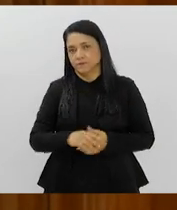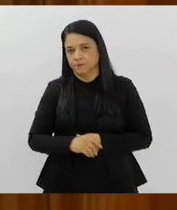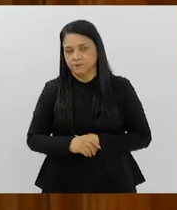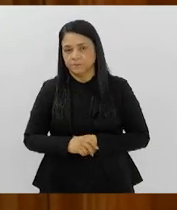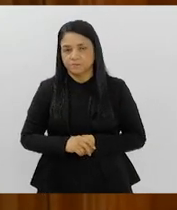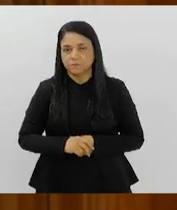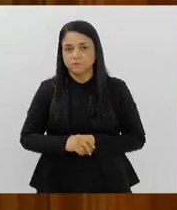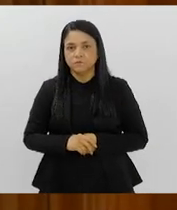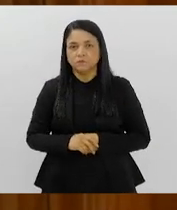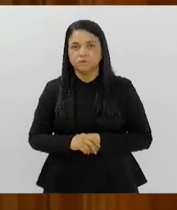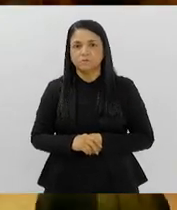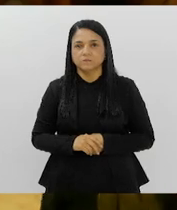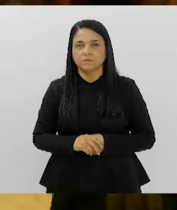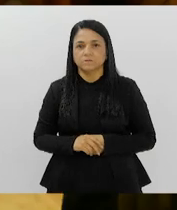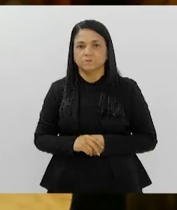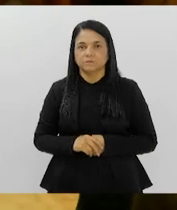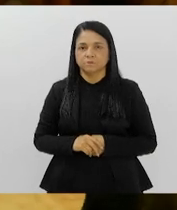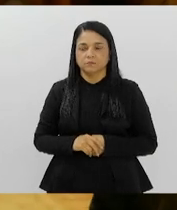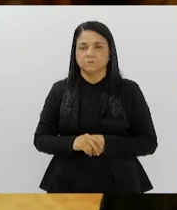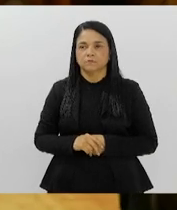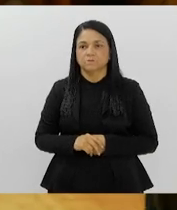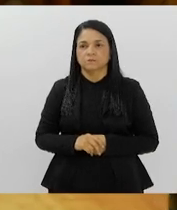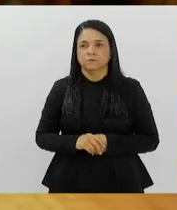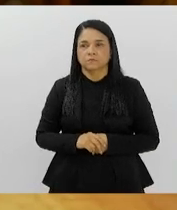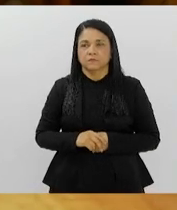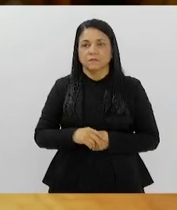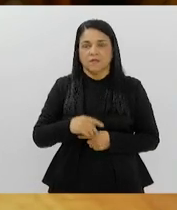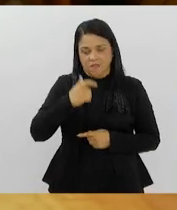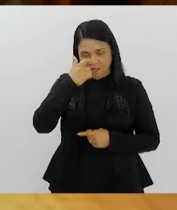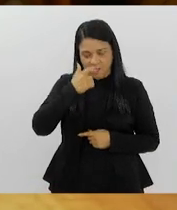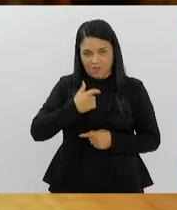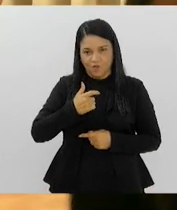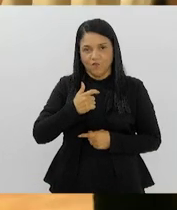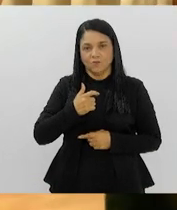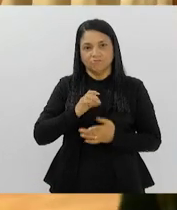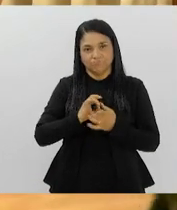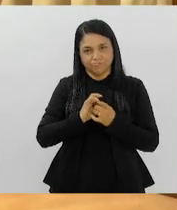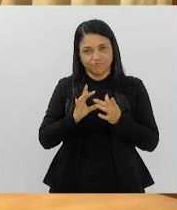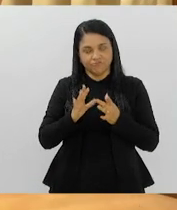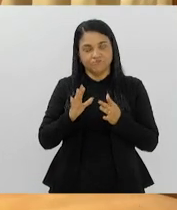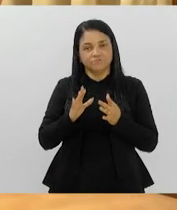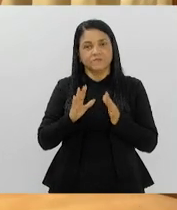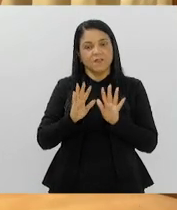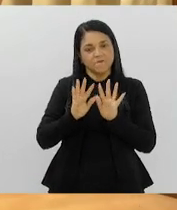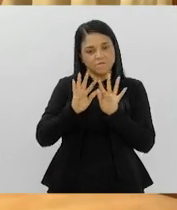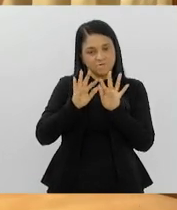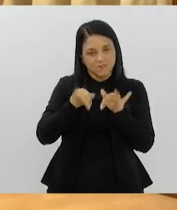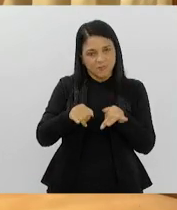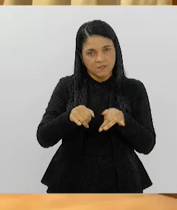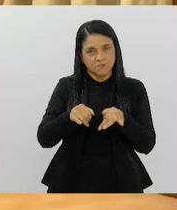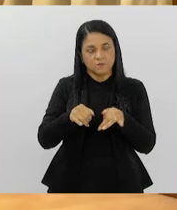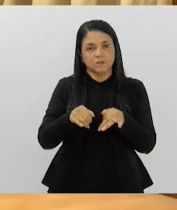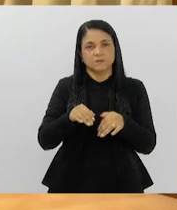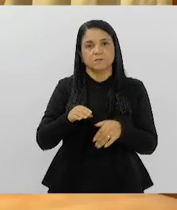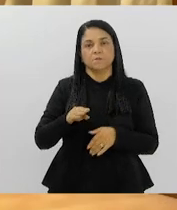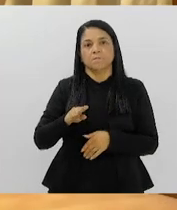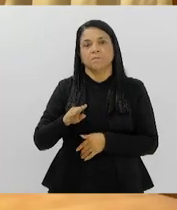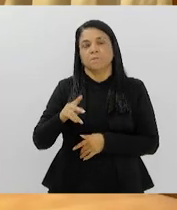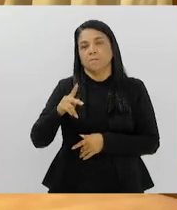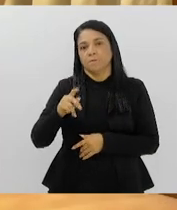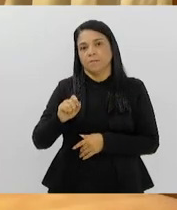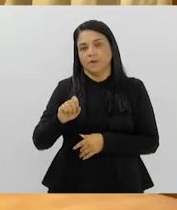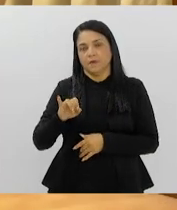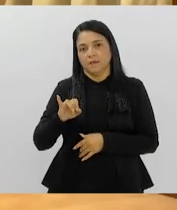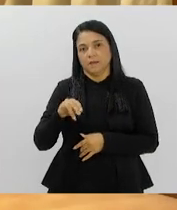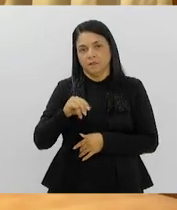Então, eu aqui, com a permissão, eu encerro aqui esse painel. Eu quero agradecer